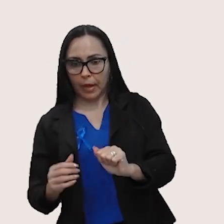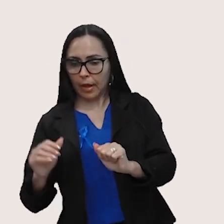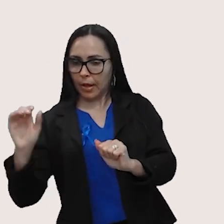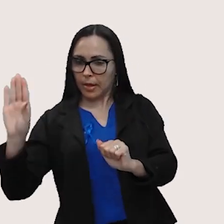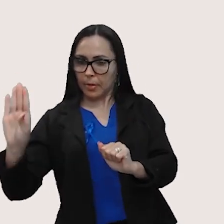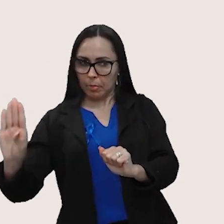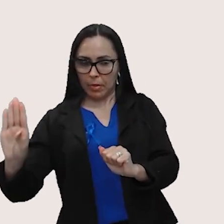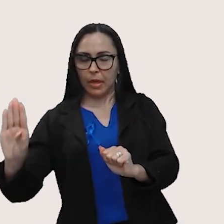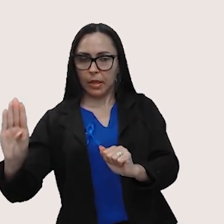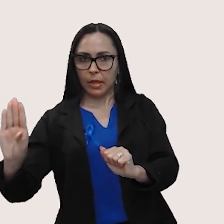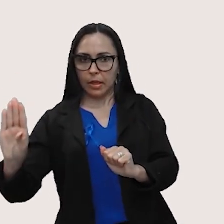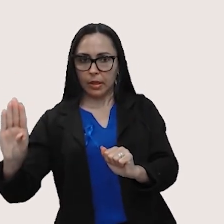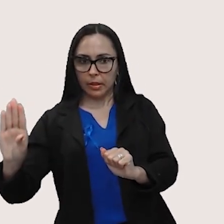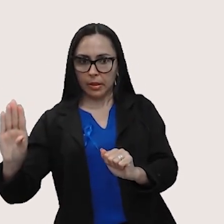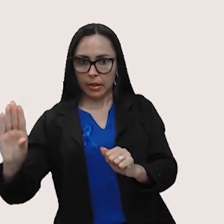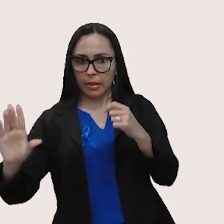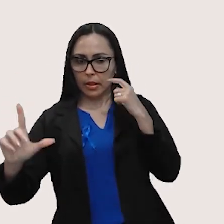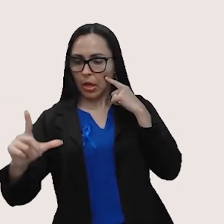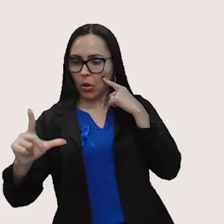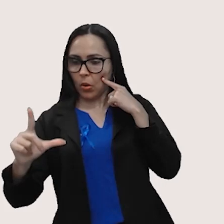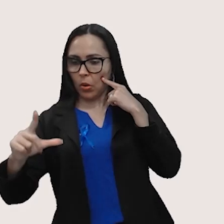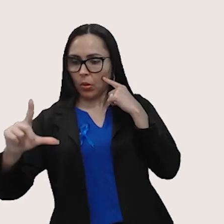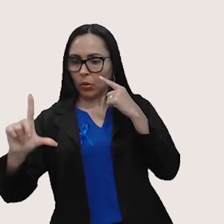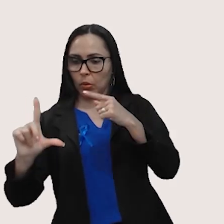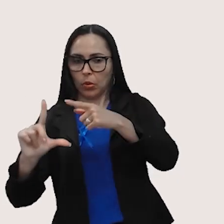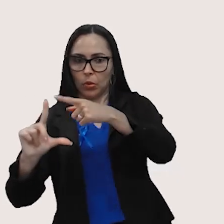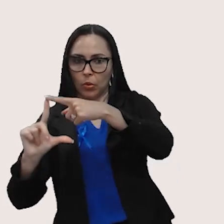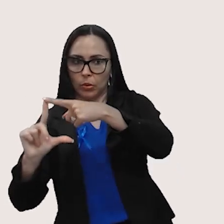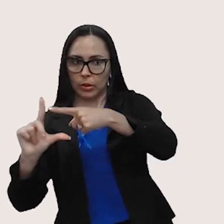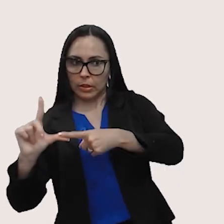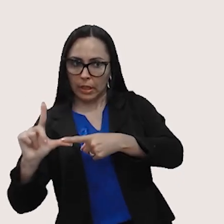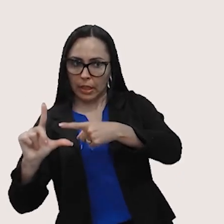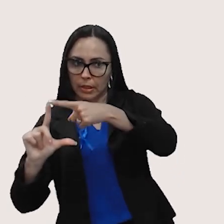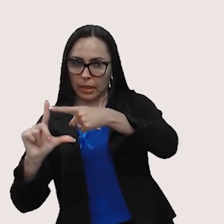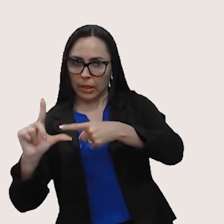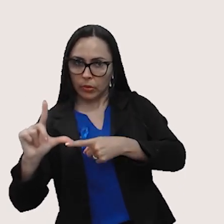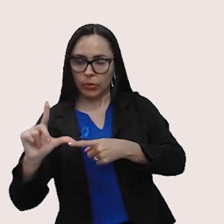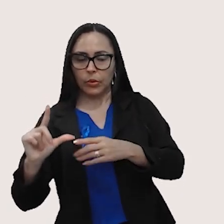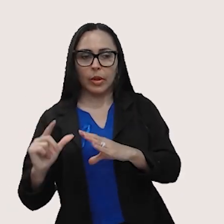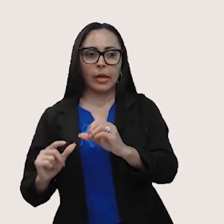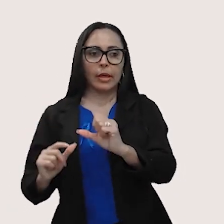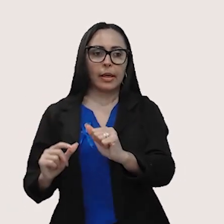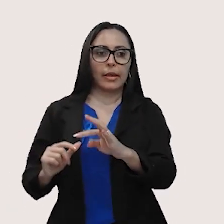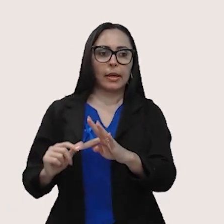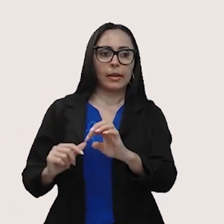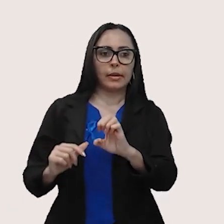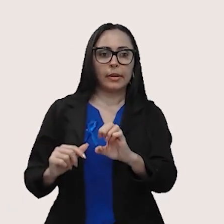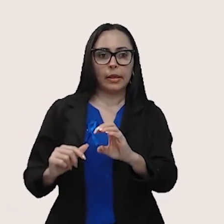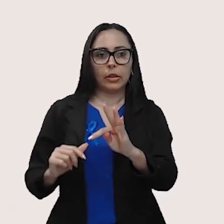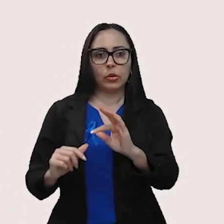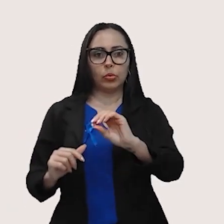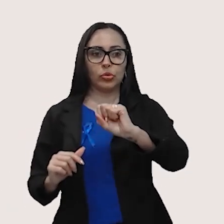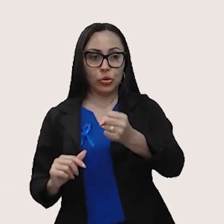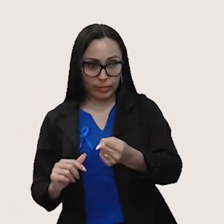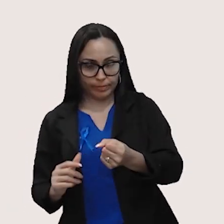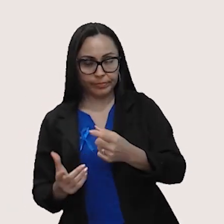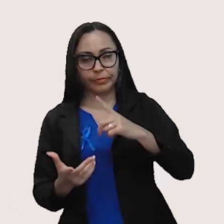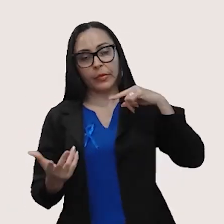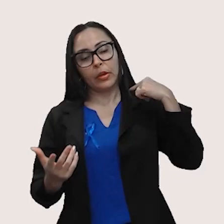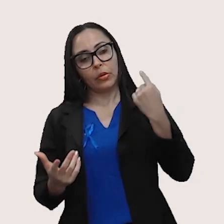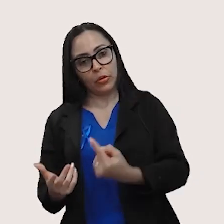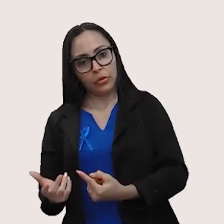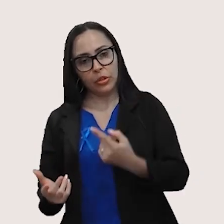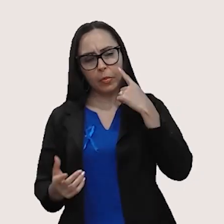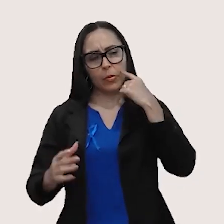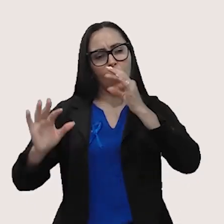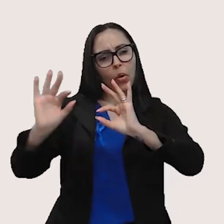tá certo? Comprimento ou base vezes altura. E aí eu tenho esse triângulo formado por